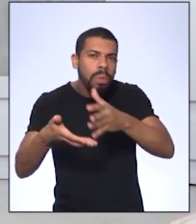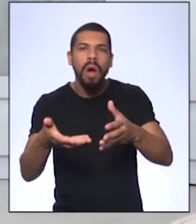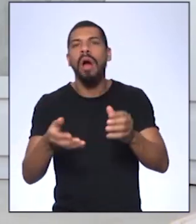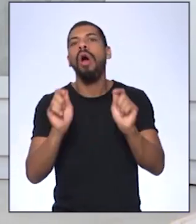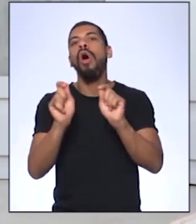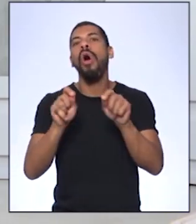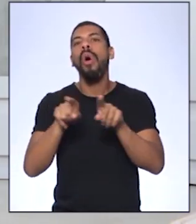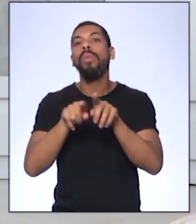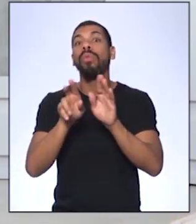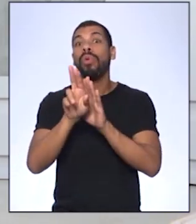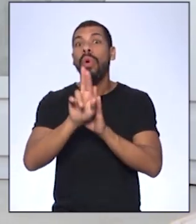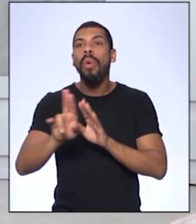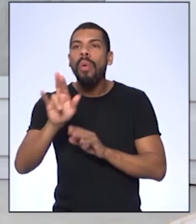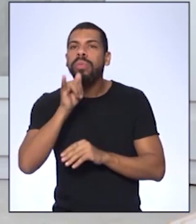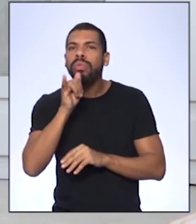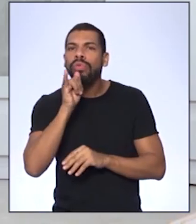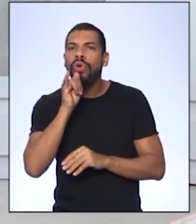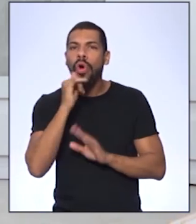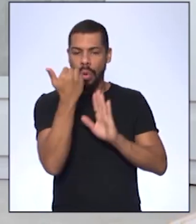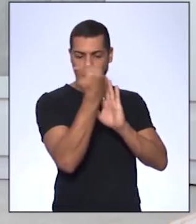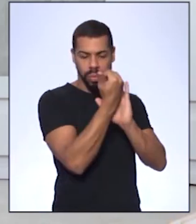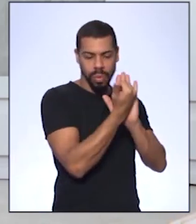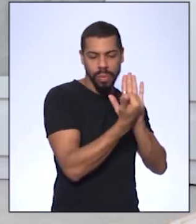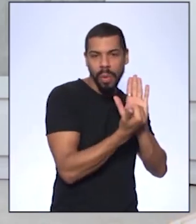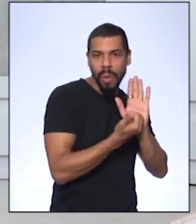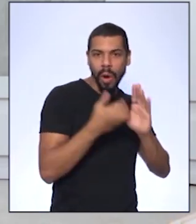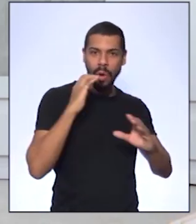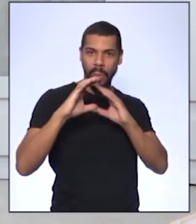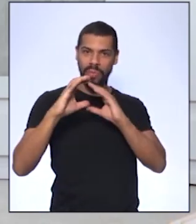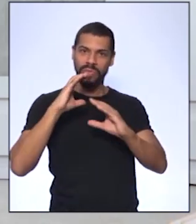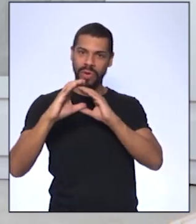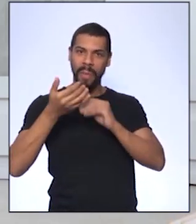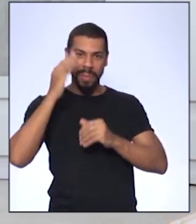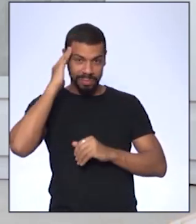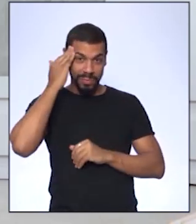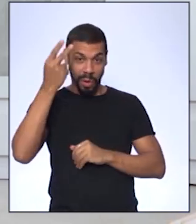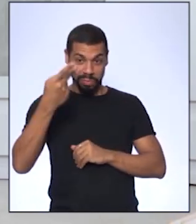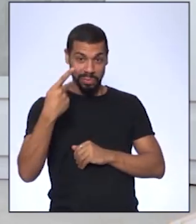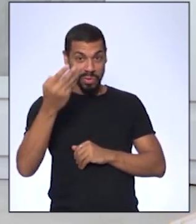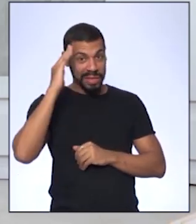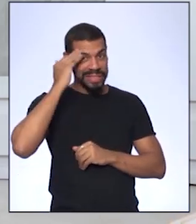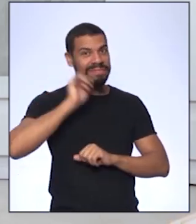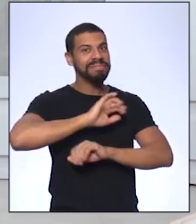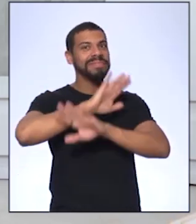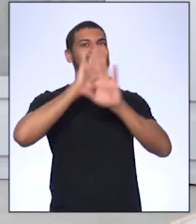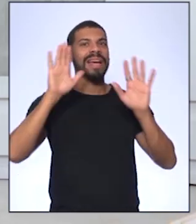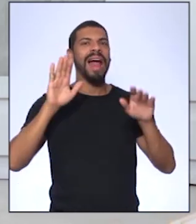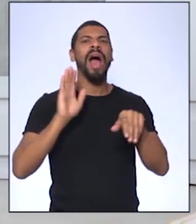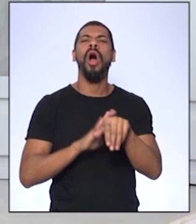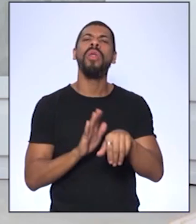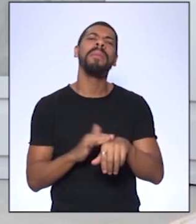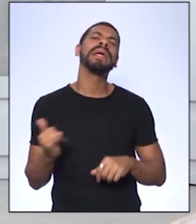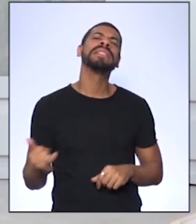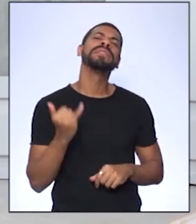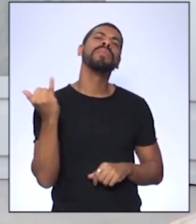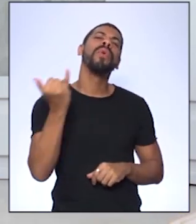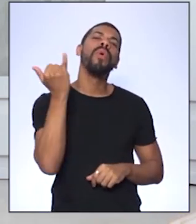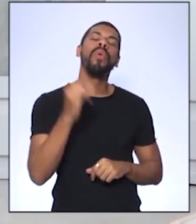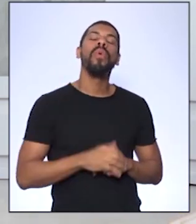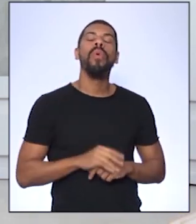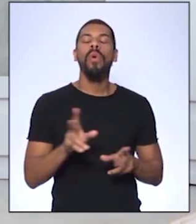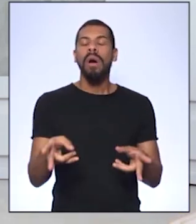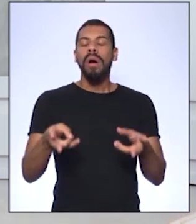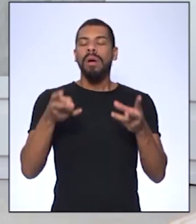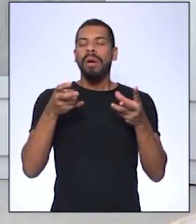canal, jogo isso por meio de um código para que você e eu tenhamos entendimento e o mais importante agora,